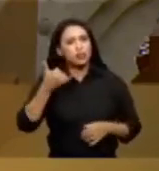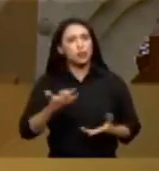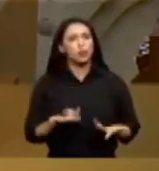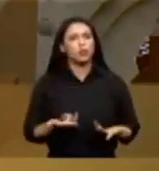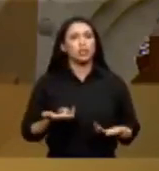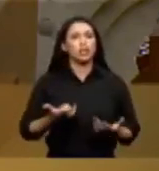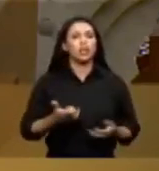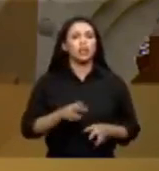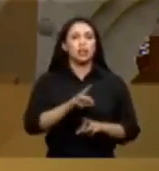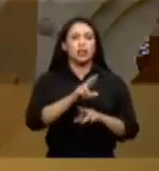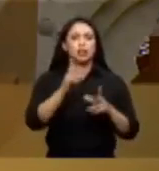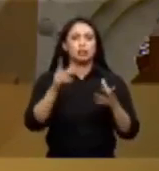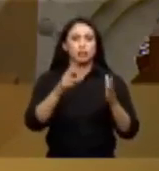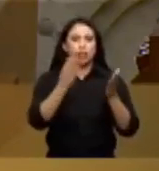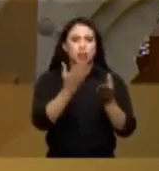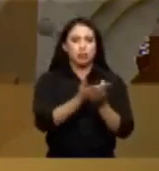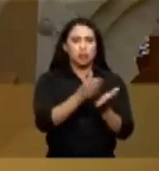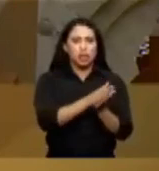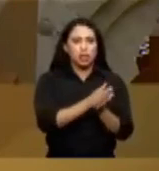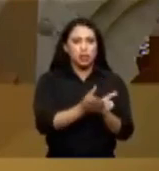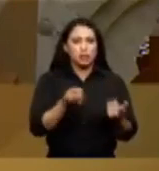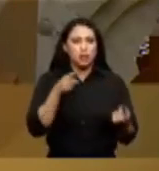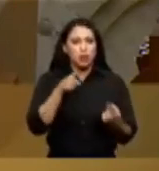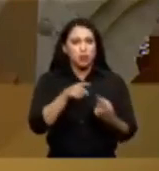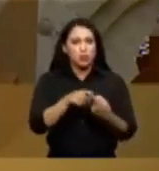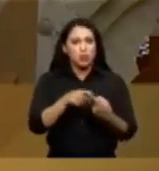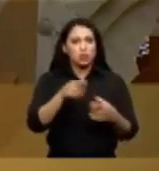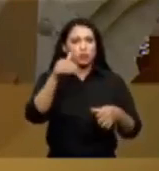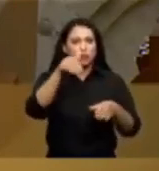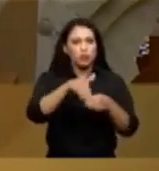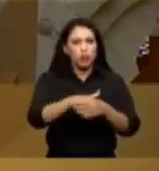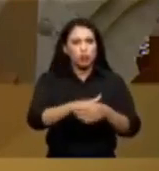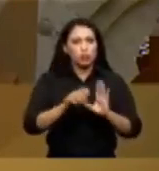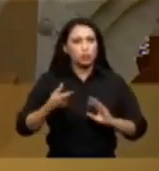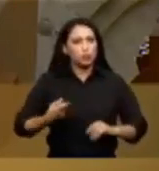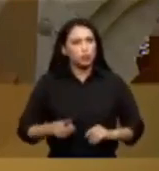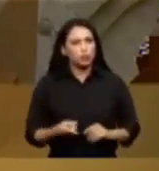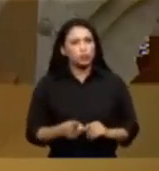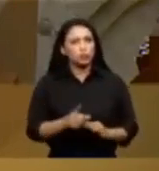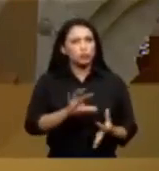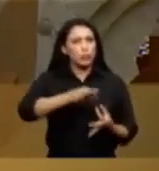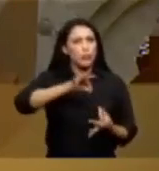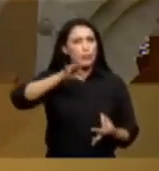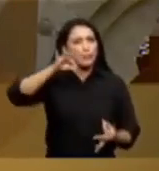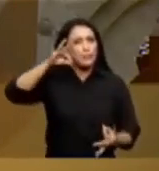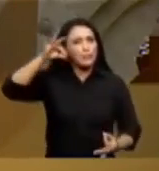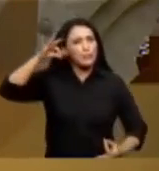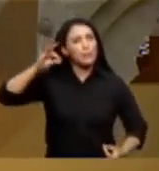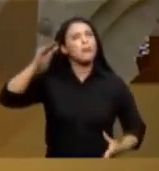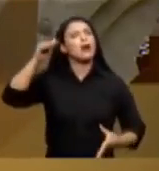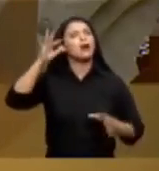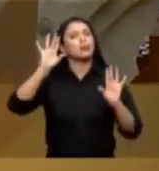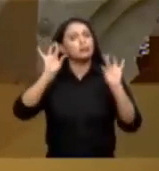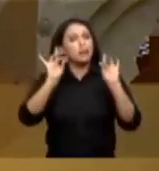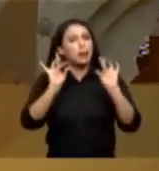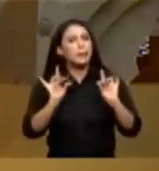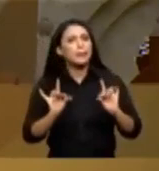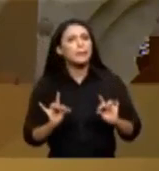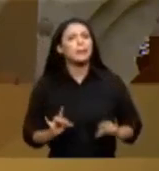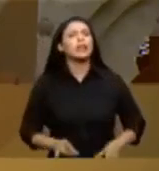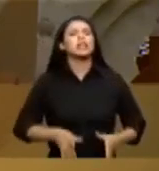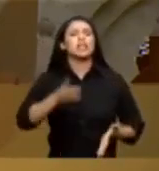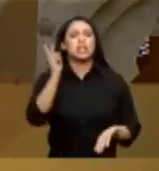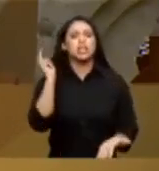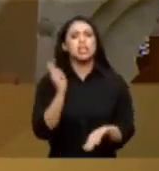foram objetos de estudos e de longos votos profundos e extensos de Vossa Excelência